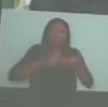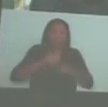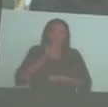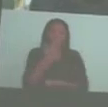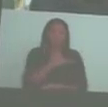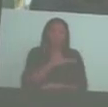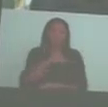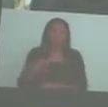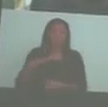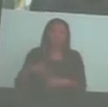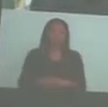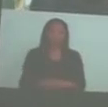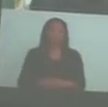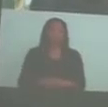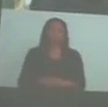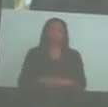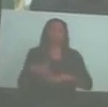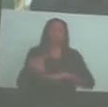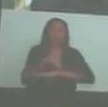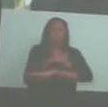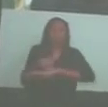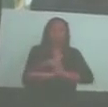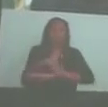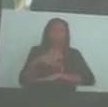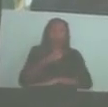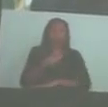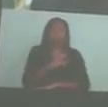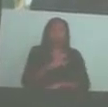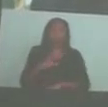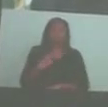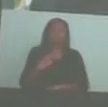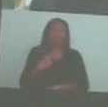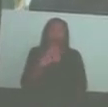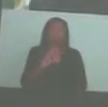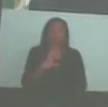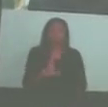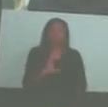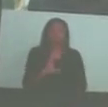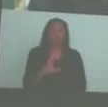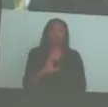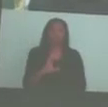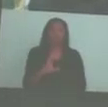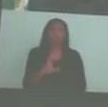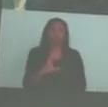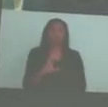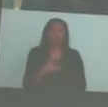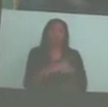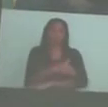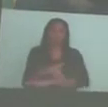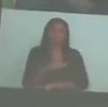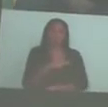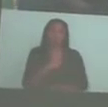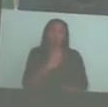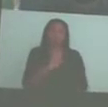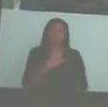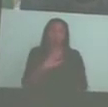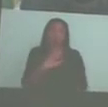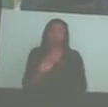da Serra dos Milagres, Rua Mirador, Rua Serra Arapuá, Rua Serra de Cunhaú, no bairro de Nova Parramirim.